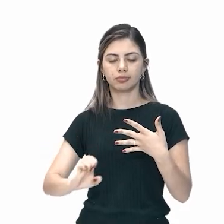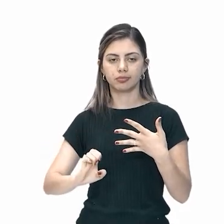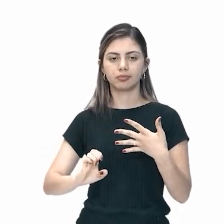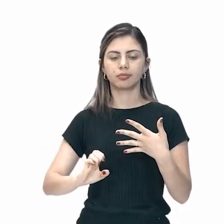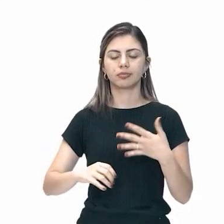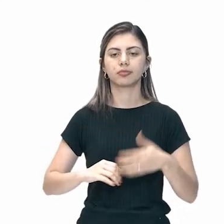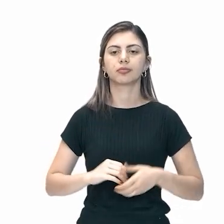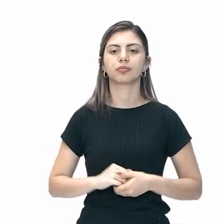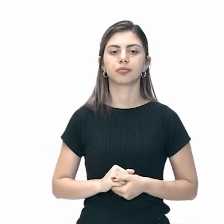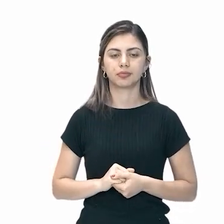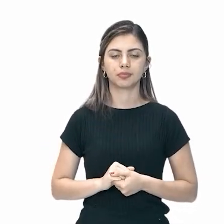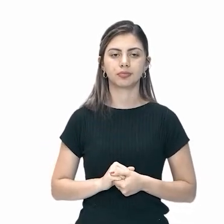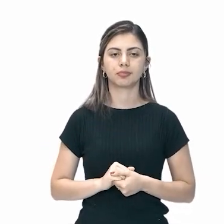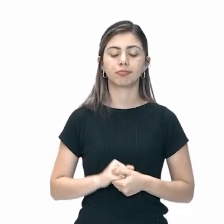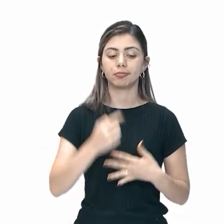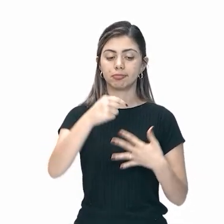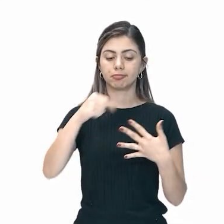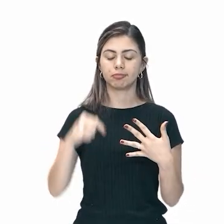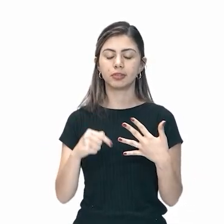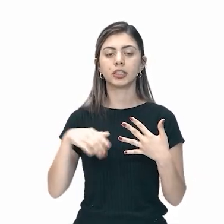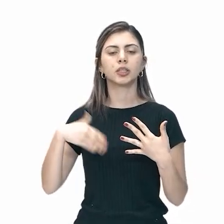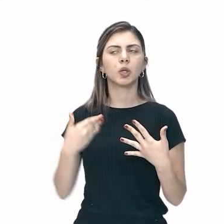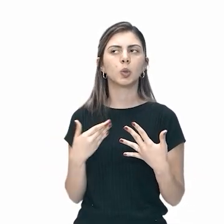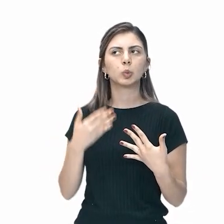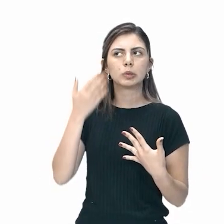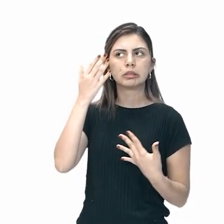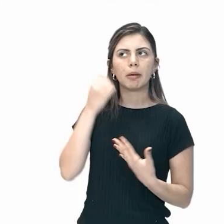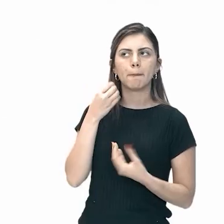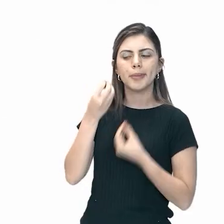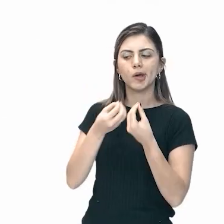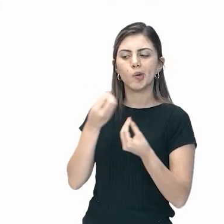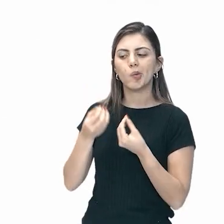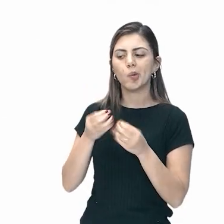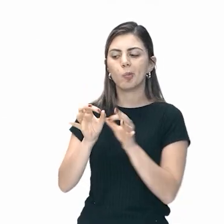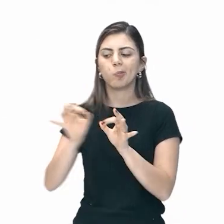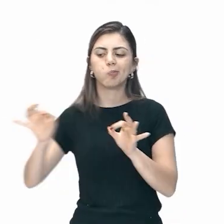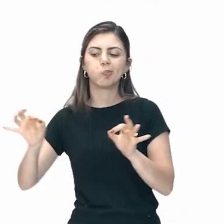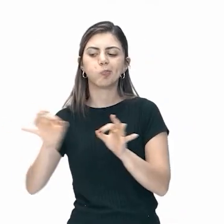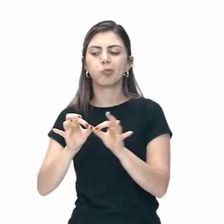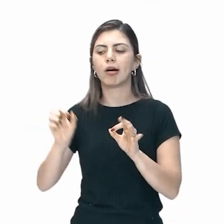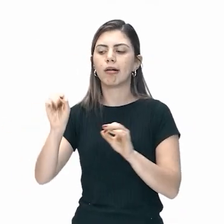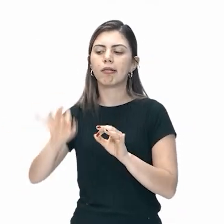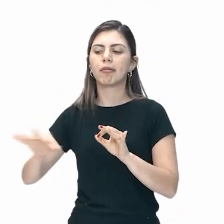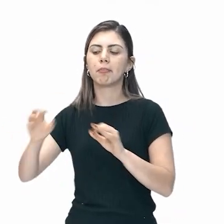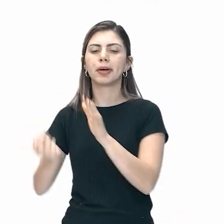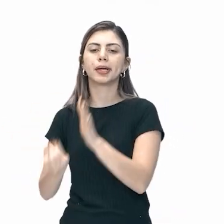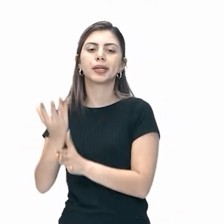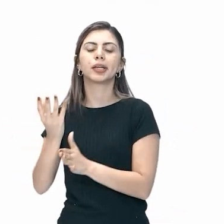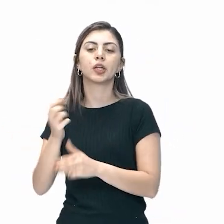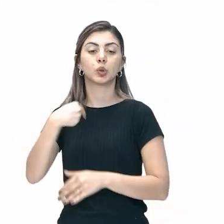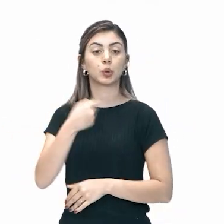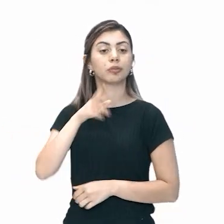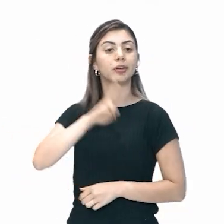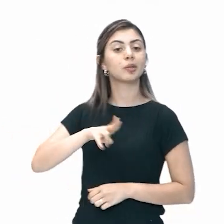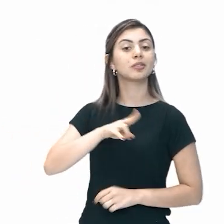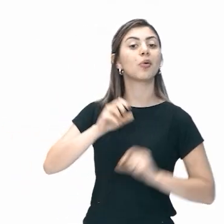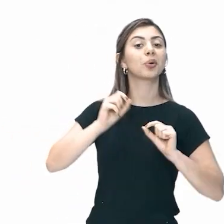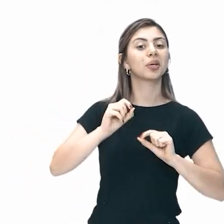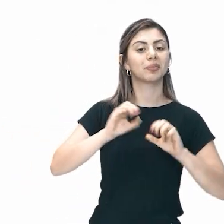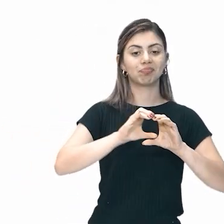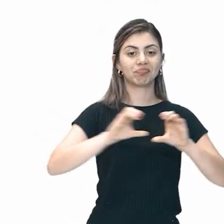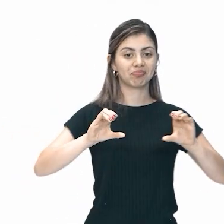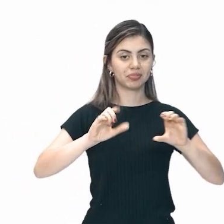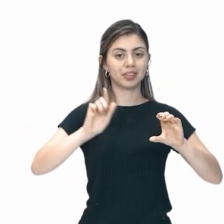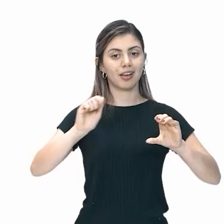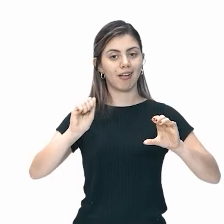e E. Gente, para eu descobrir o valor da posição da imagem, eu vou utilizar, obviamente, a equação de